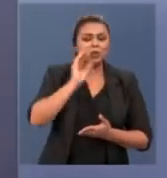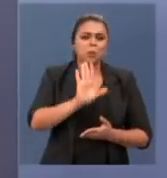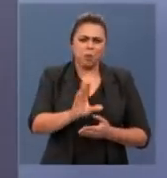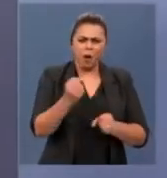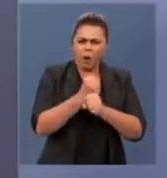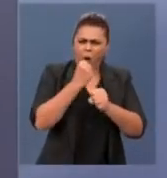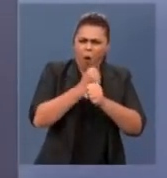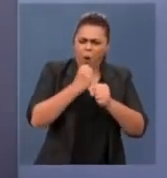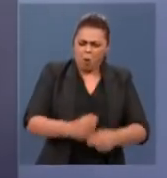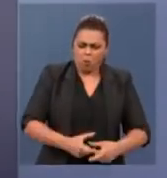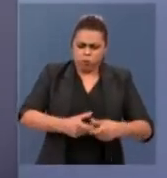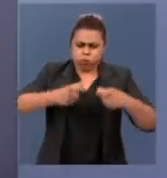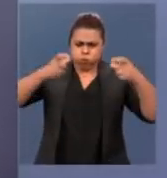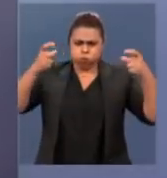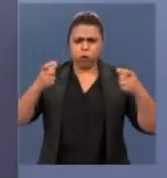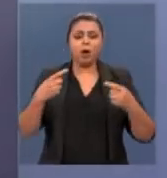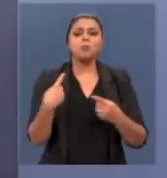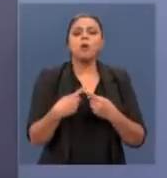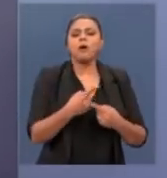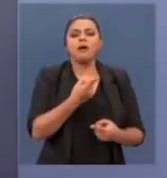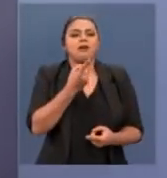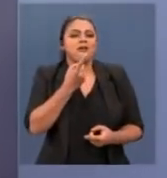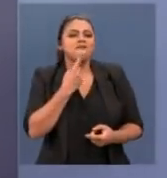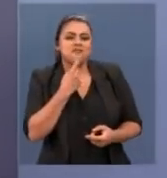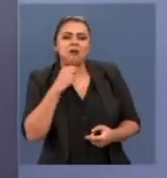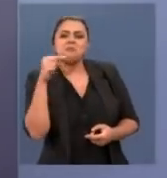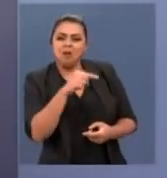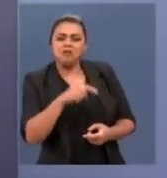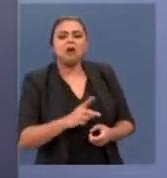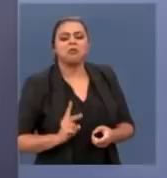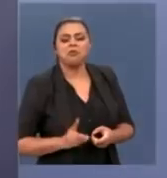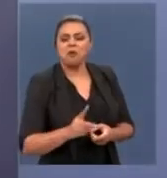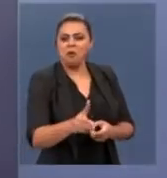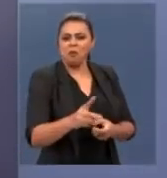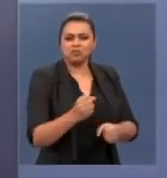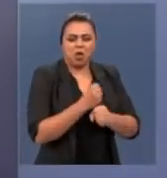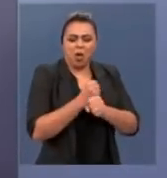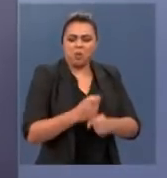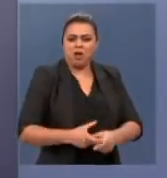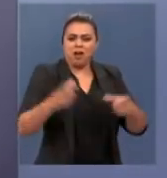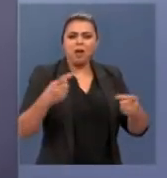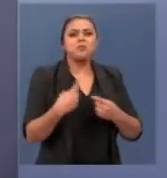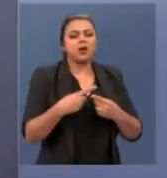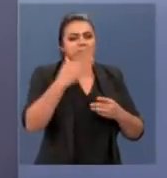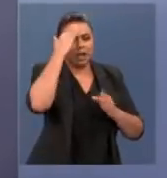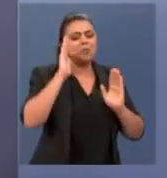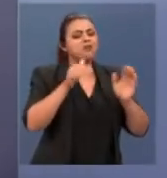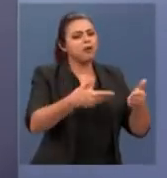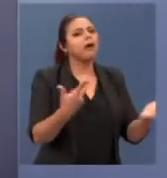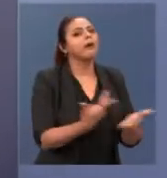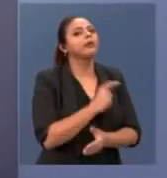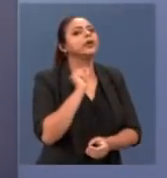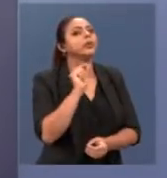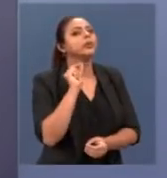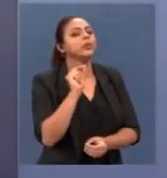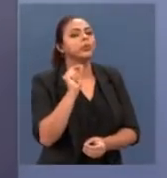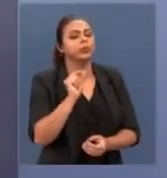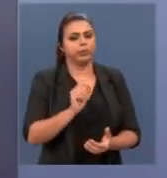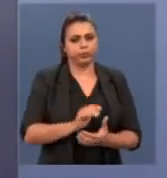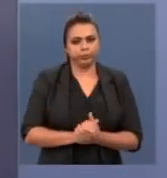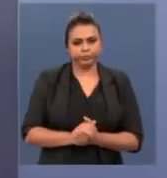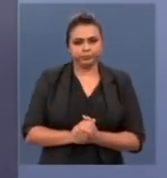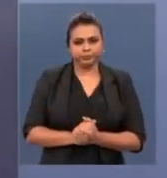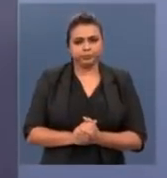vocês ficam tranquilo que os vermelhos vão continuar fazendo porque é ali que a gente sabe que acontece então eu vou cuidar das